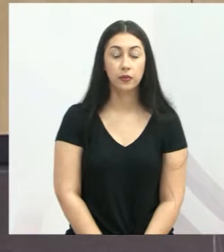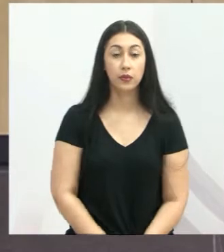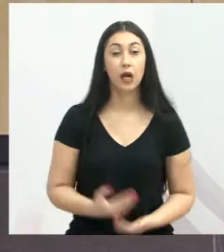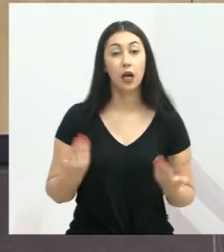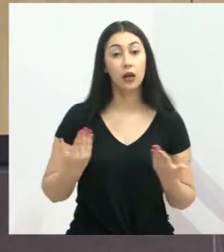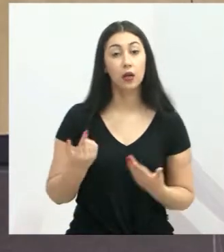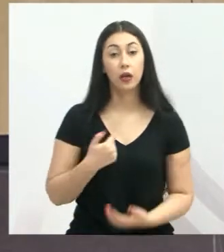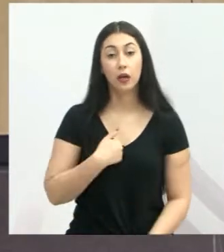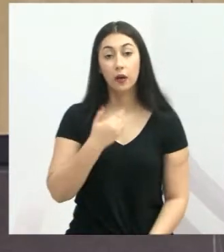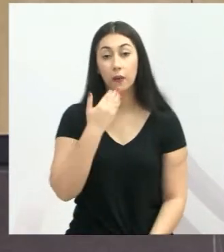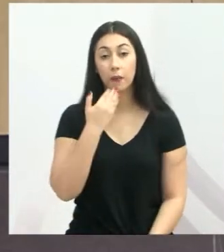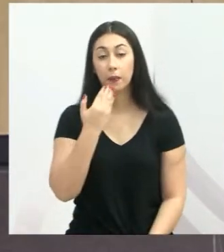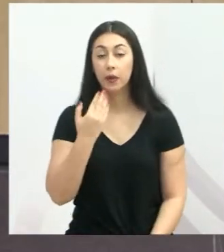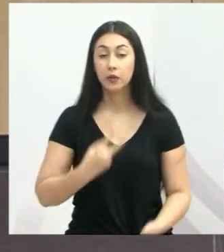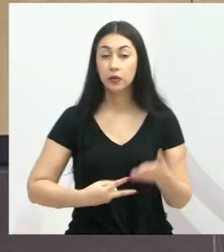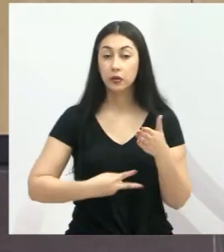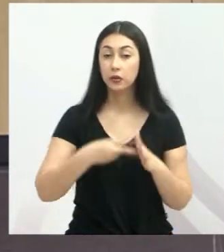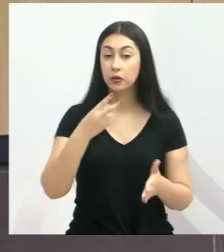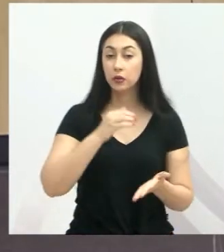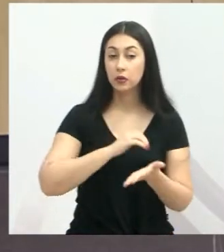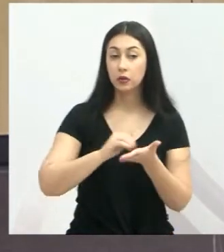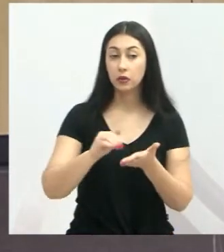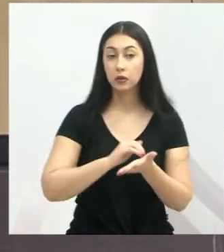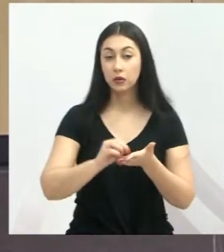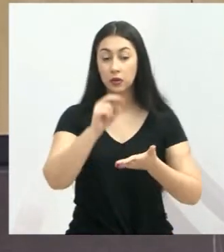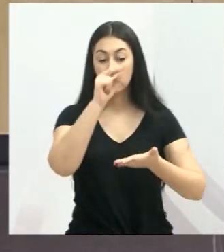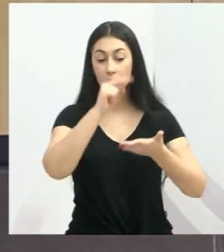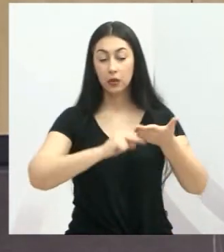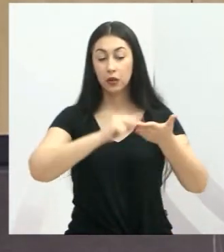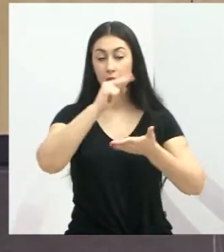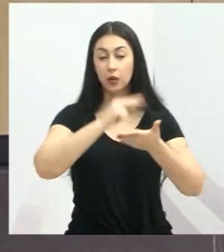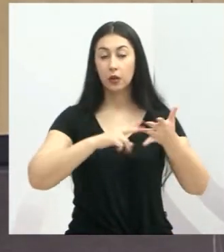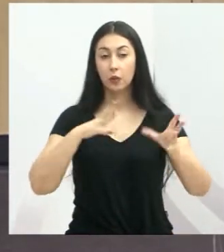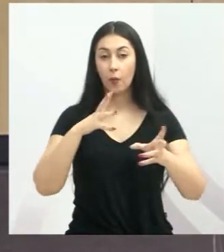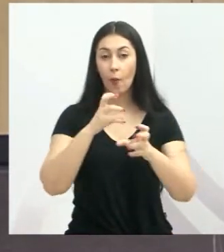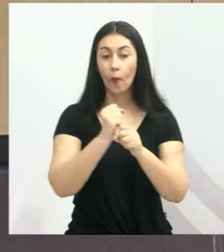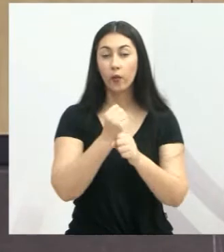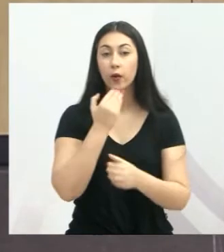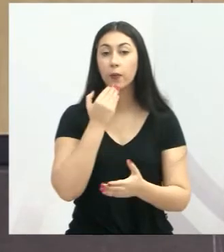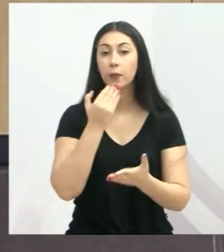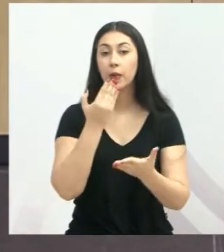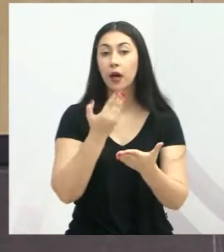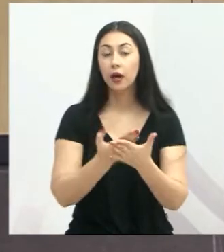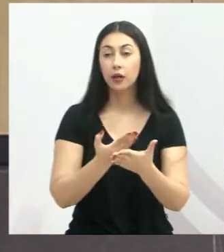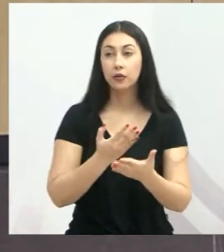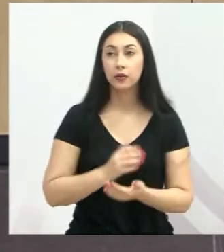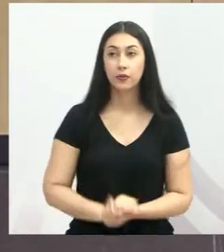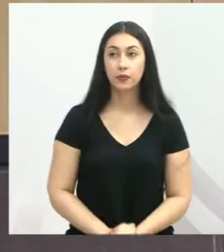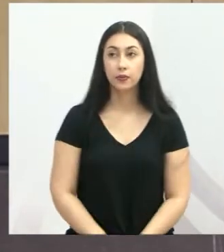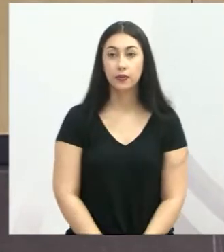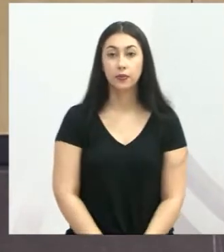Solicito ao segundo secretário que faça a leitura da síntese dos requerimentos protocolados para esta sessão.